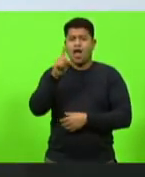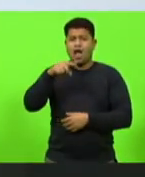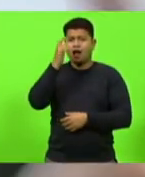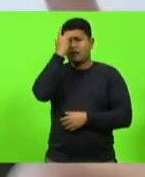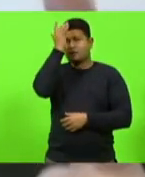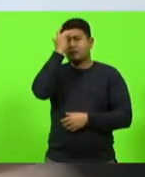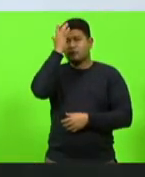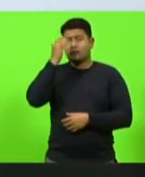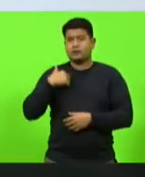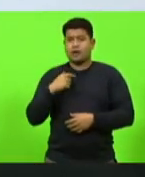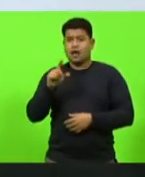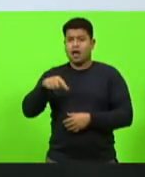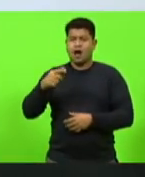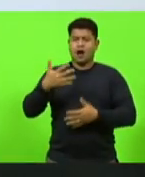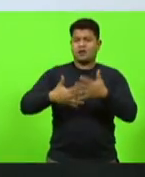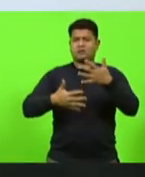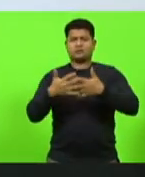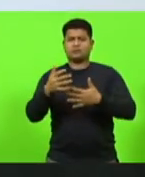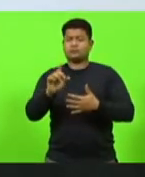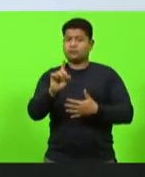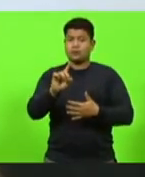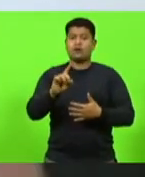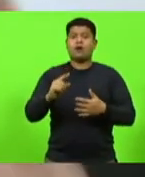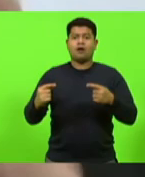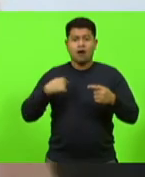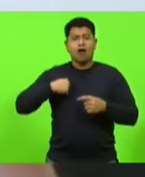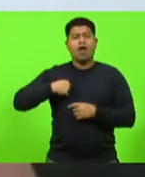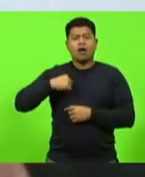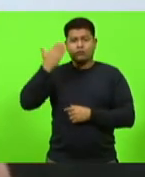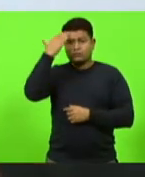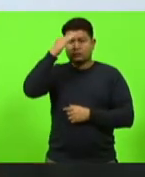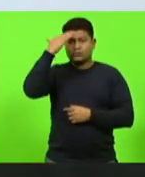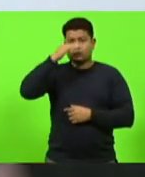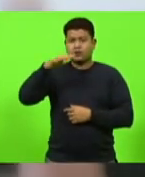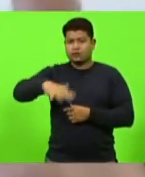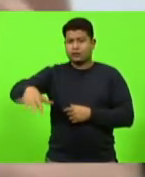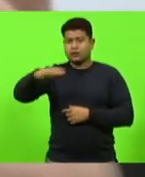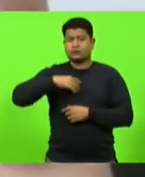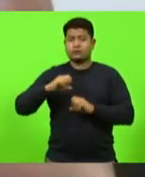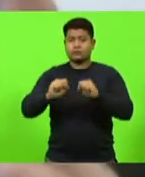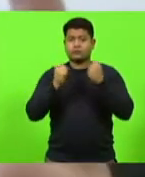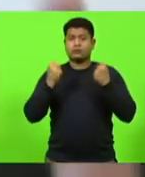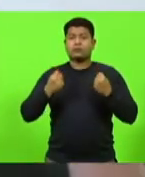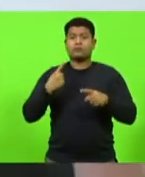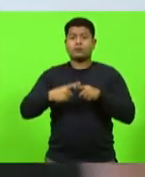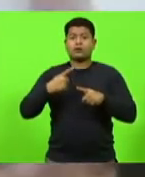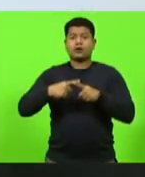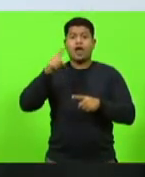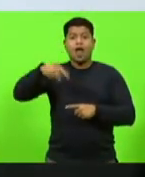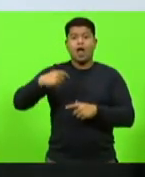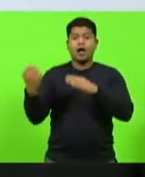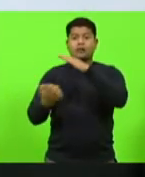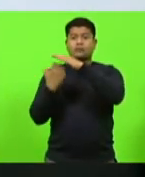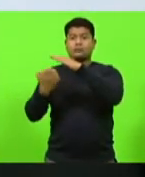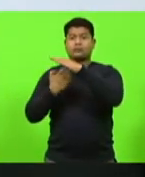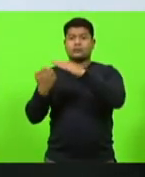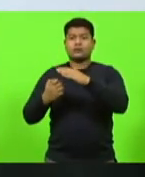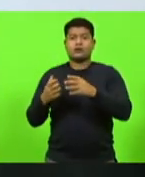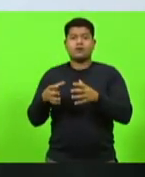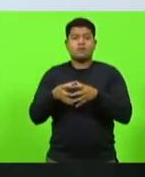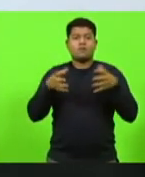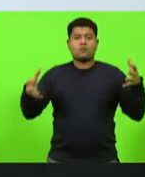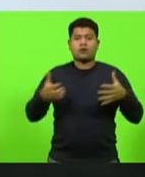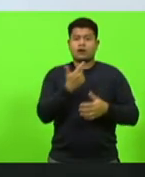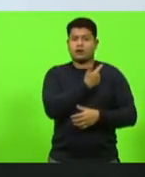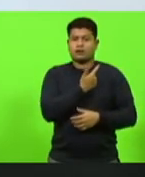Ah, alhos e bugalhos. Não. Eu tenho conhecimento da área, estou defendendo o voto 1 porque é dos empresários, não para o grandão que trabalha